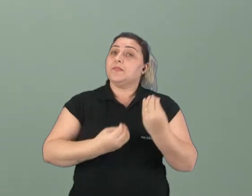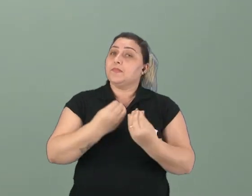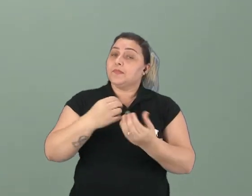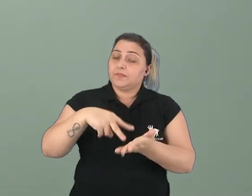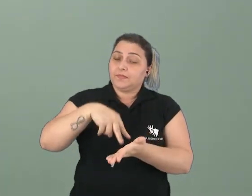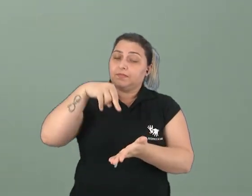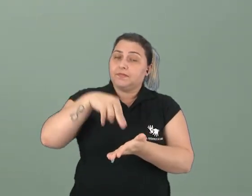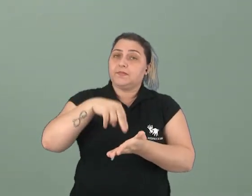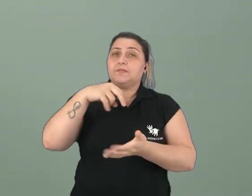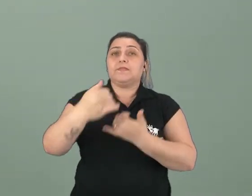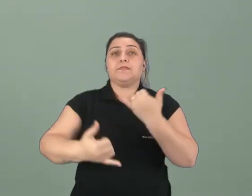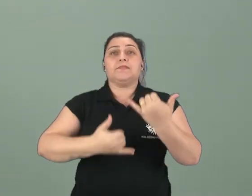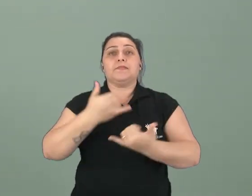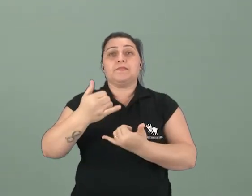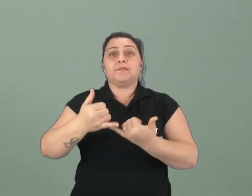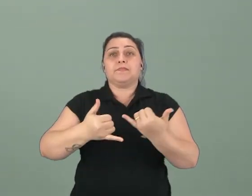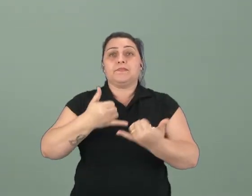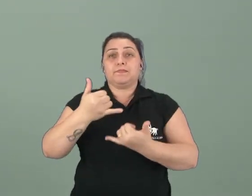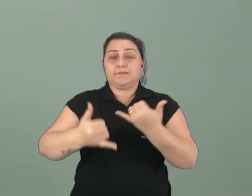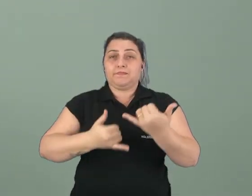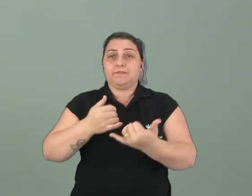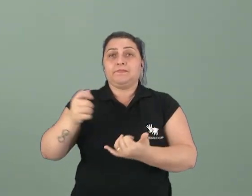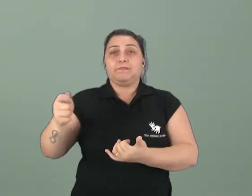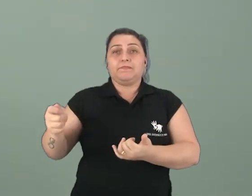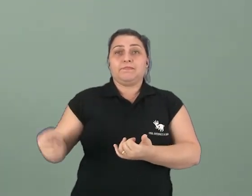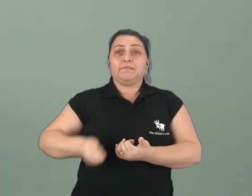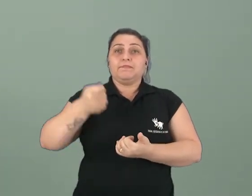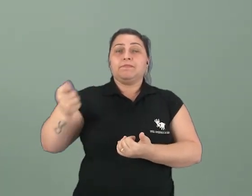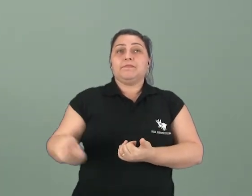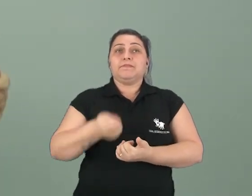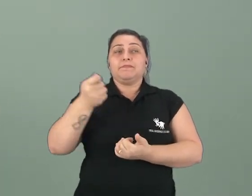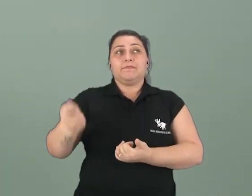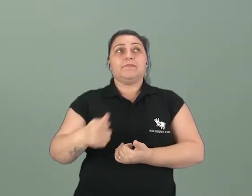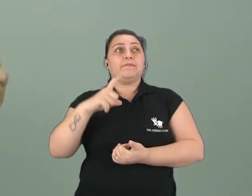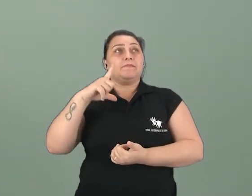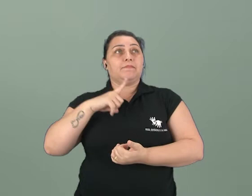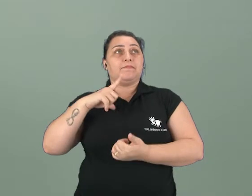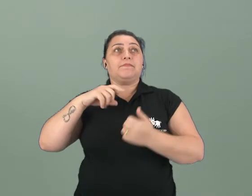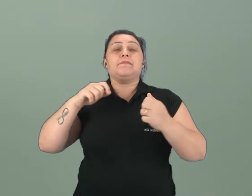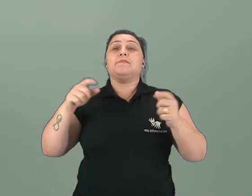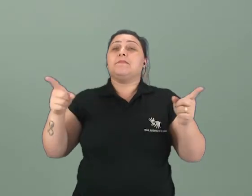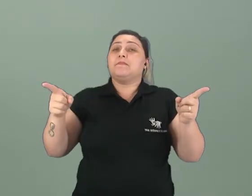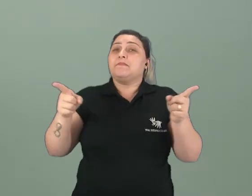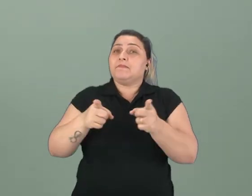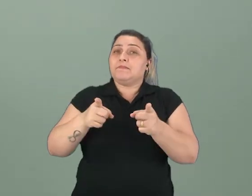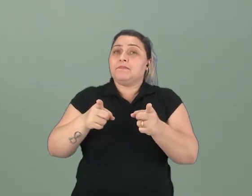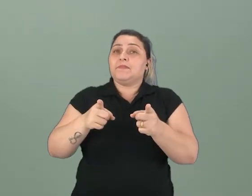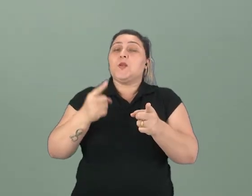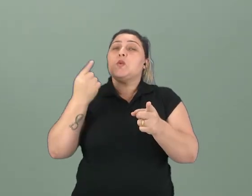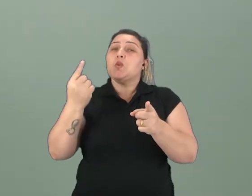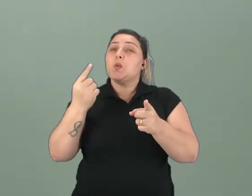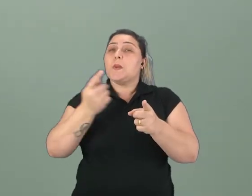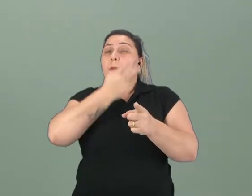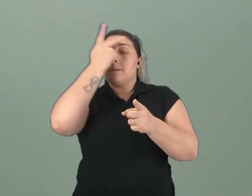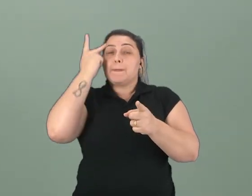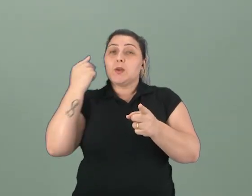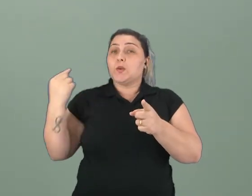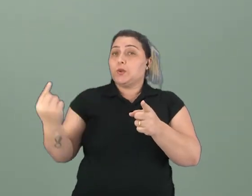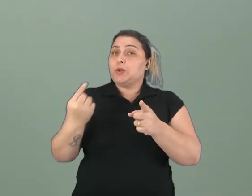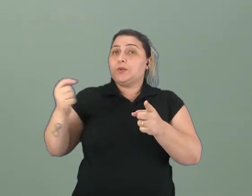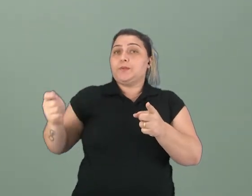pula corda, as várias formas de se pular corda. Ainda há aquelas cordas curtas que uma pessoa pode pular